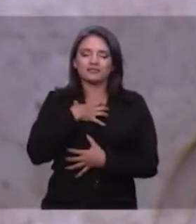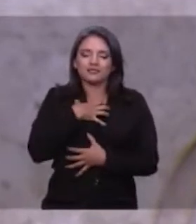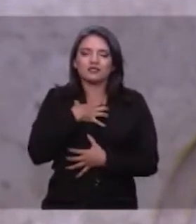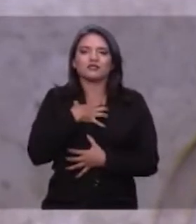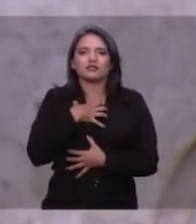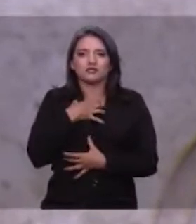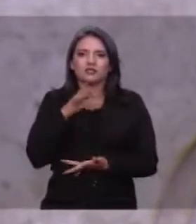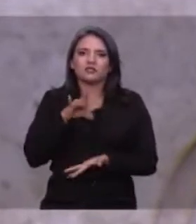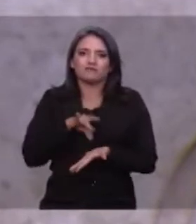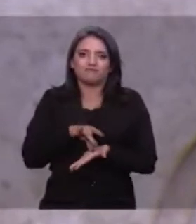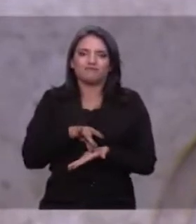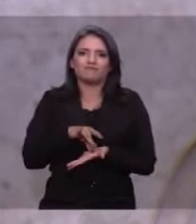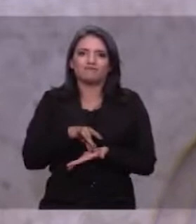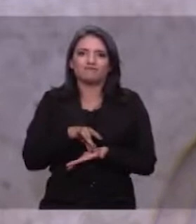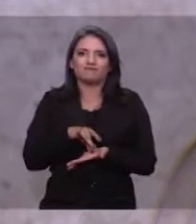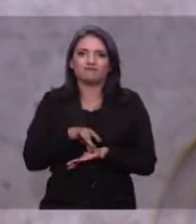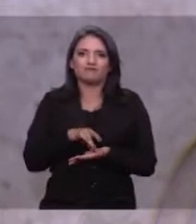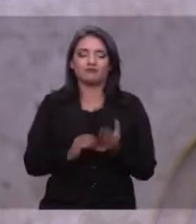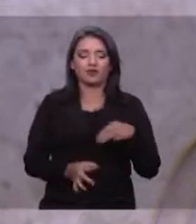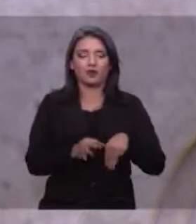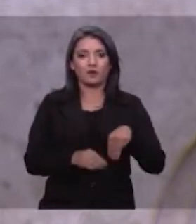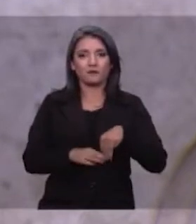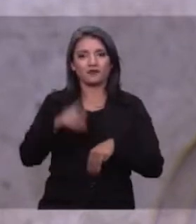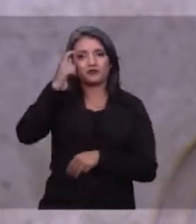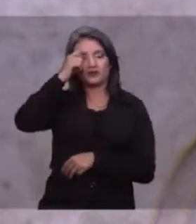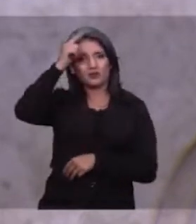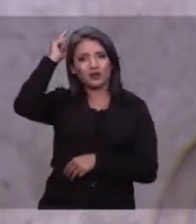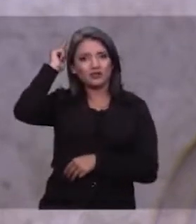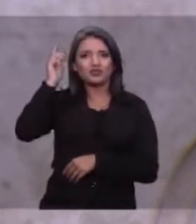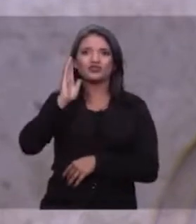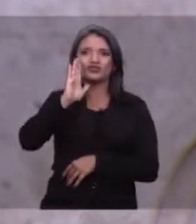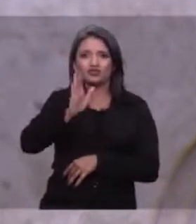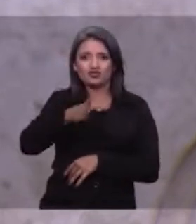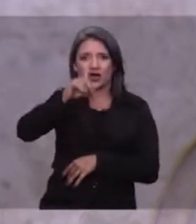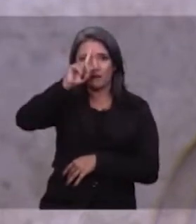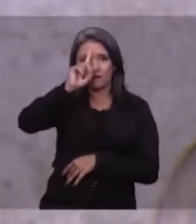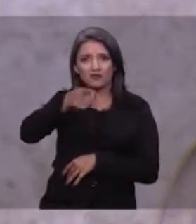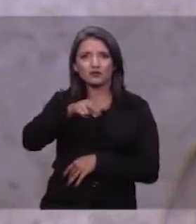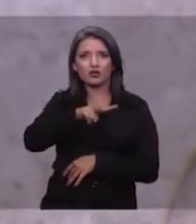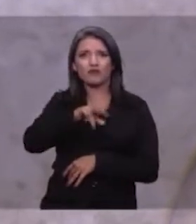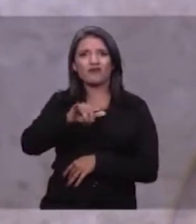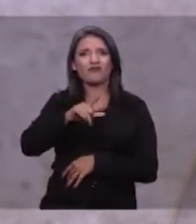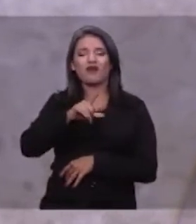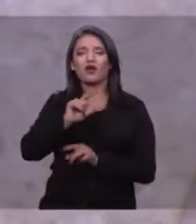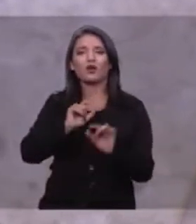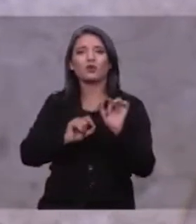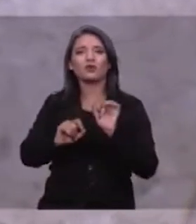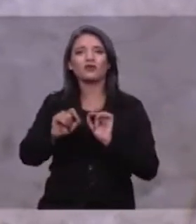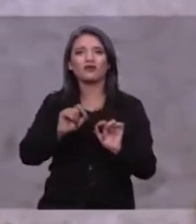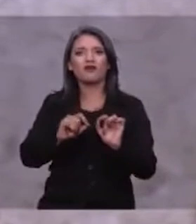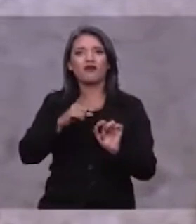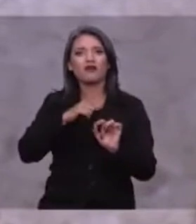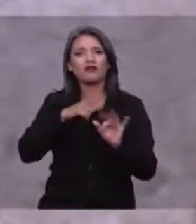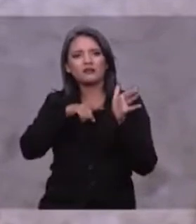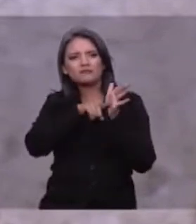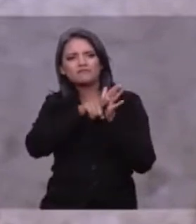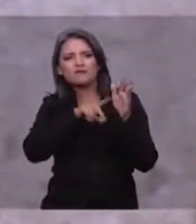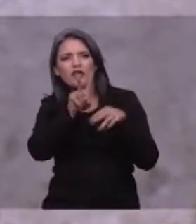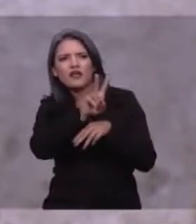sincero. O ministro Alexandre de Moraes já determinou a apuração das